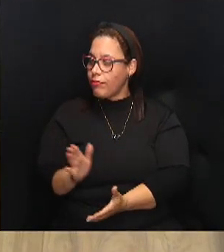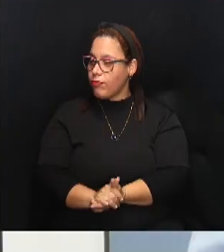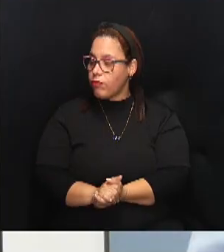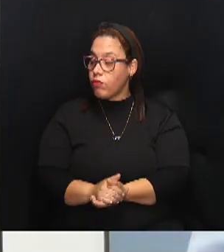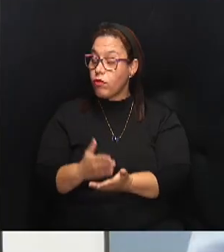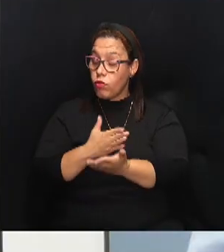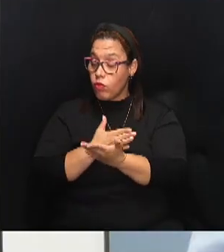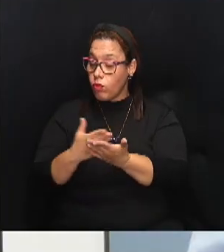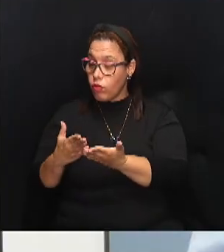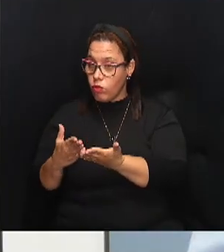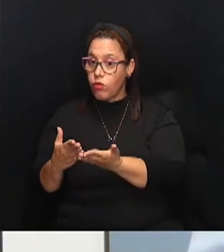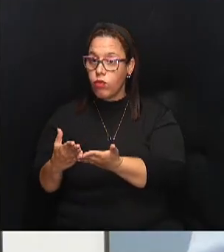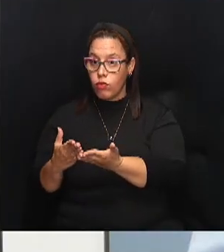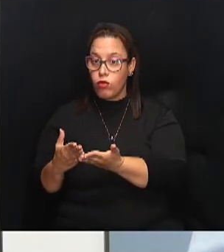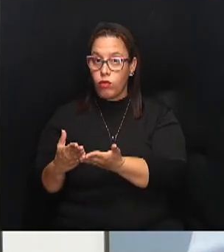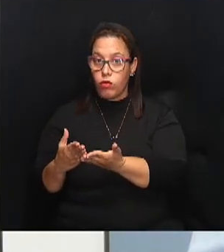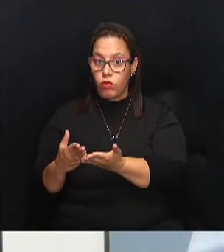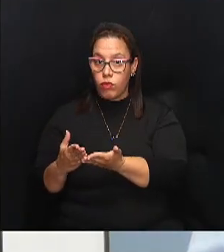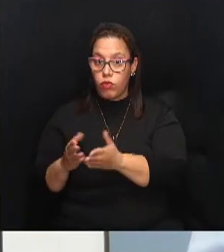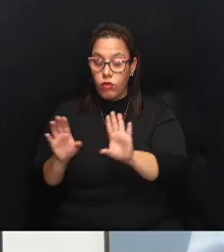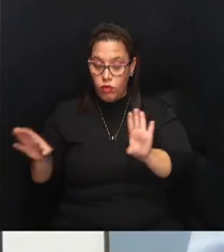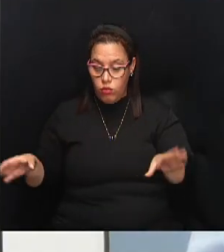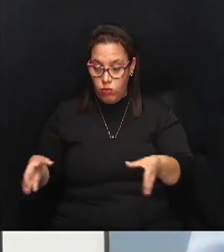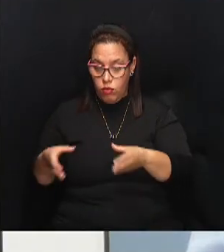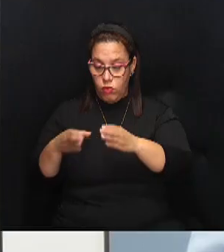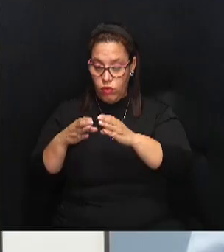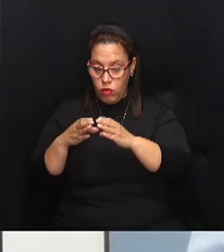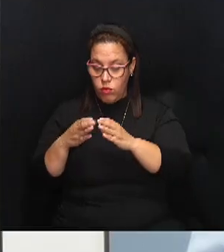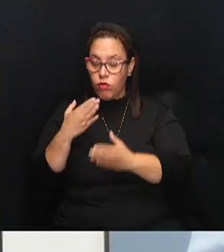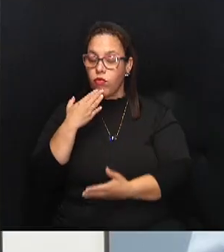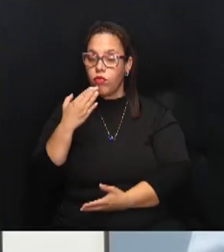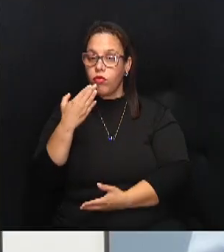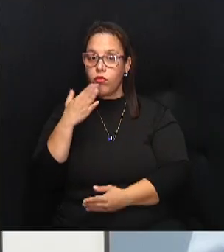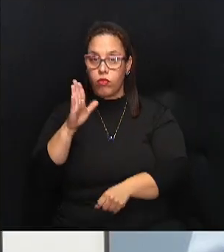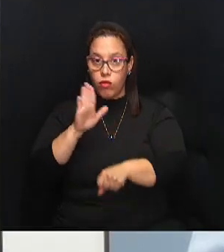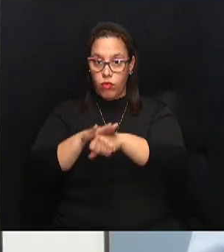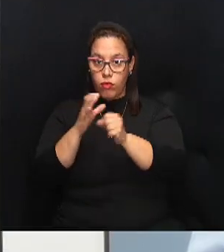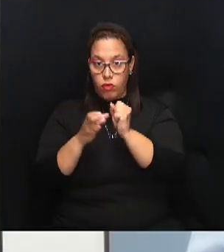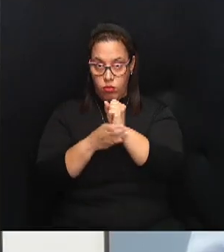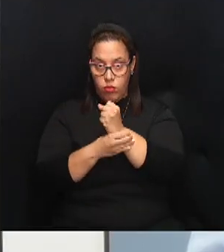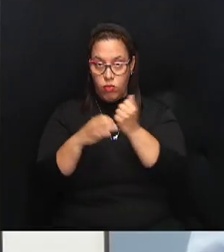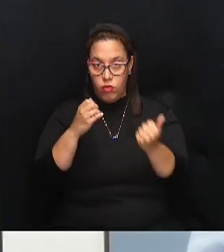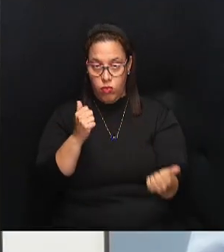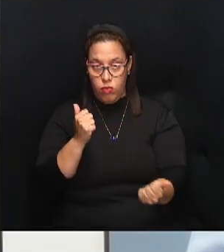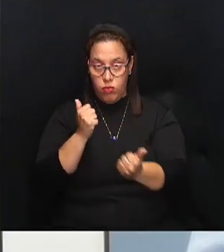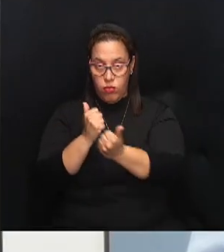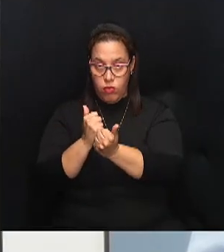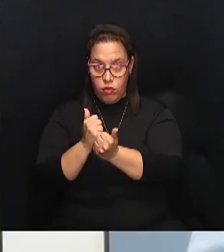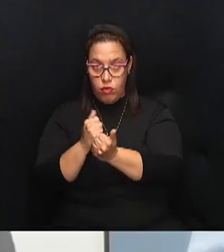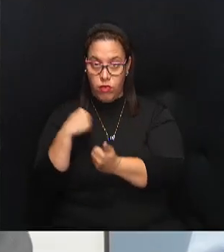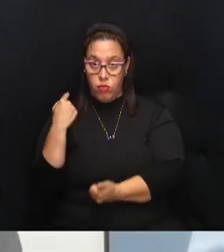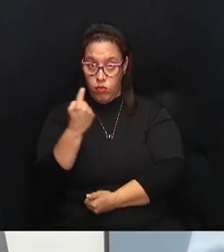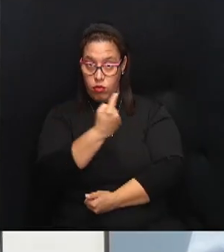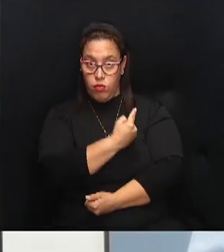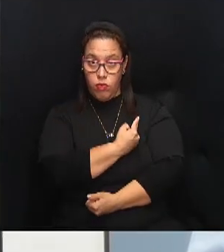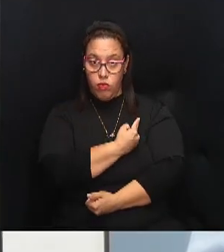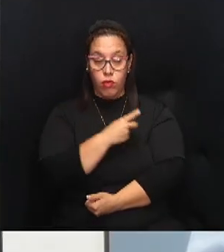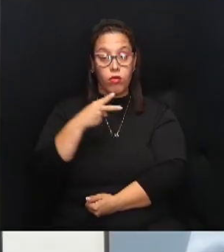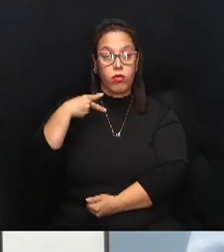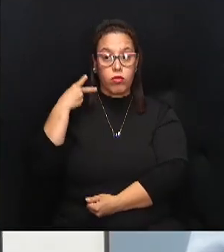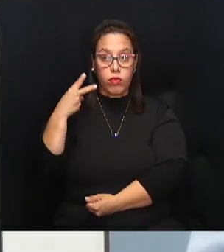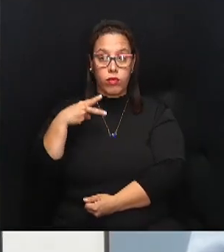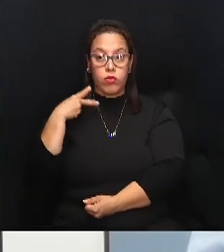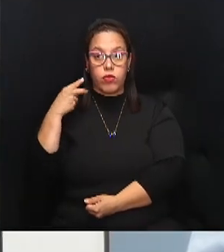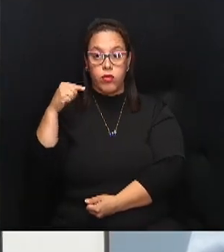surgiu por parte da comunidade pedindo mais apoio nas questões de segurança para o nosso município. Os vereadores aqui